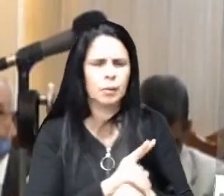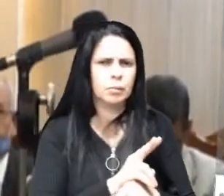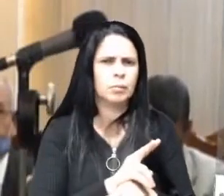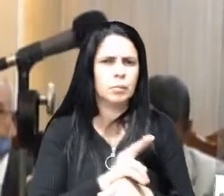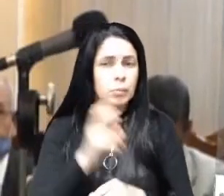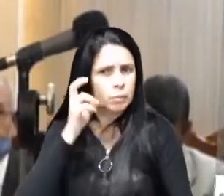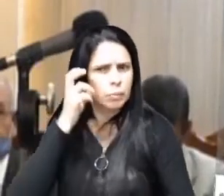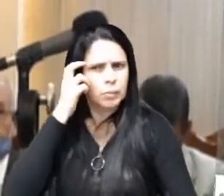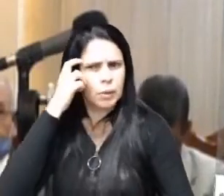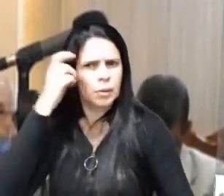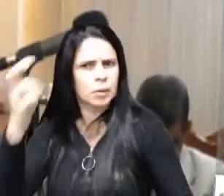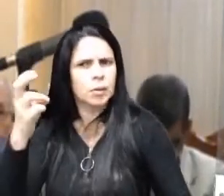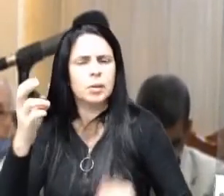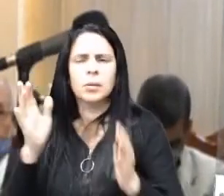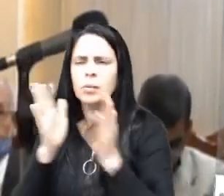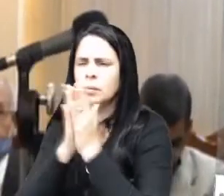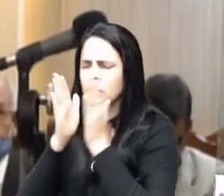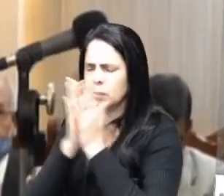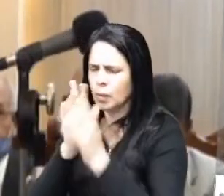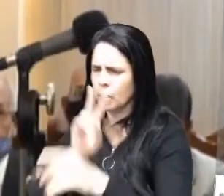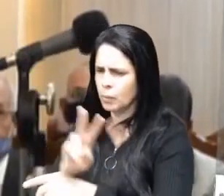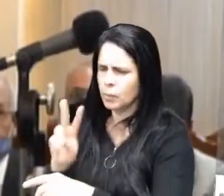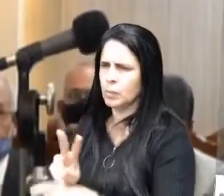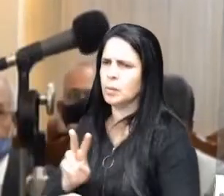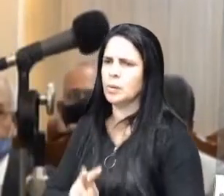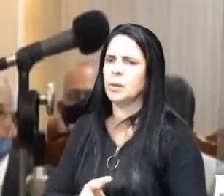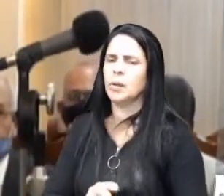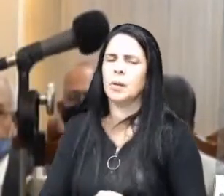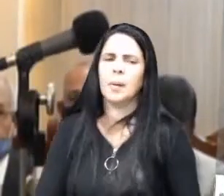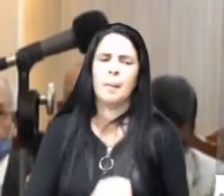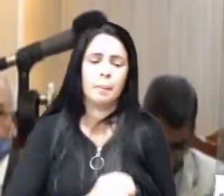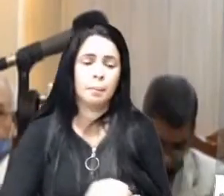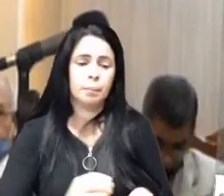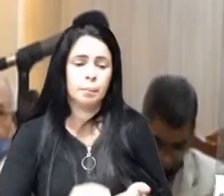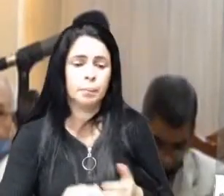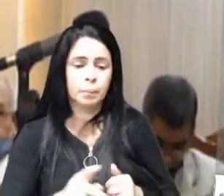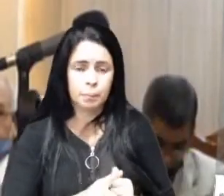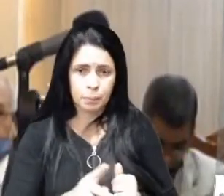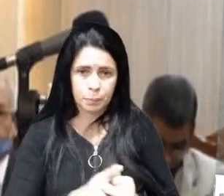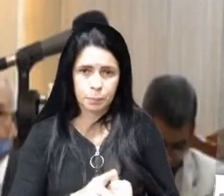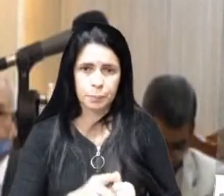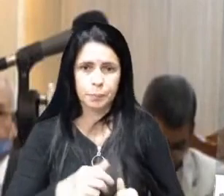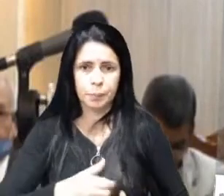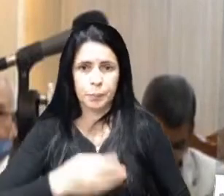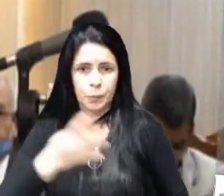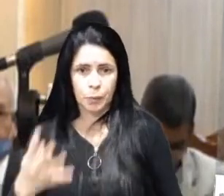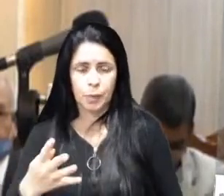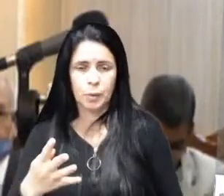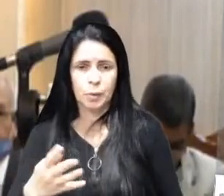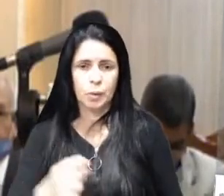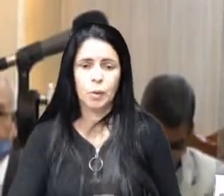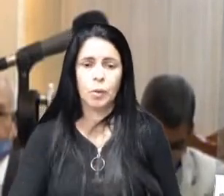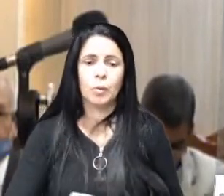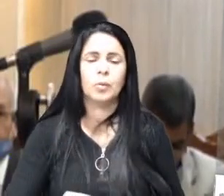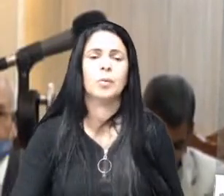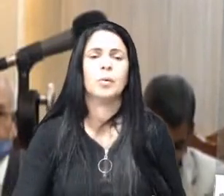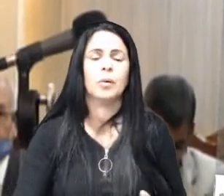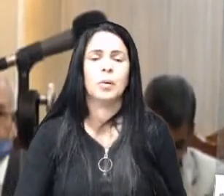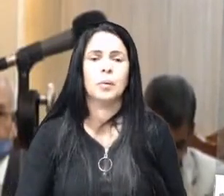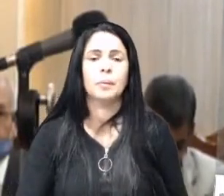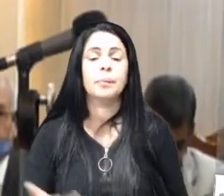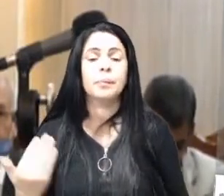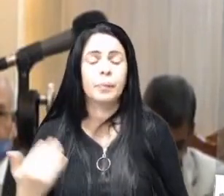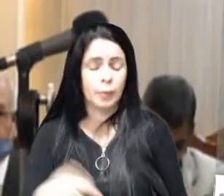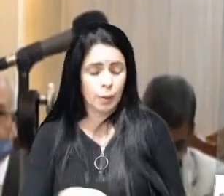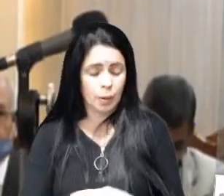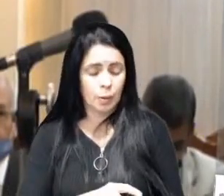oração. 1 de Pedro 4 e o versículo 7. Volta lá, 1 de Pedro